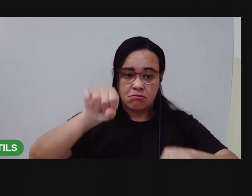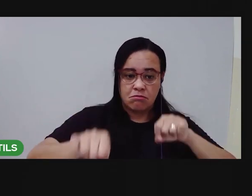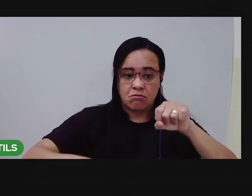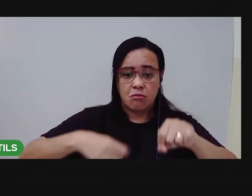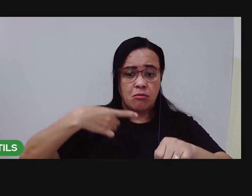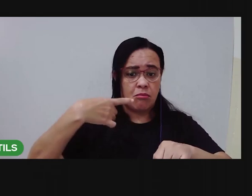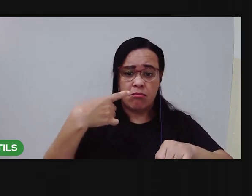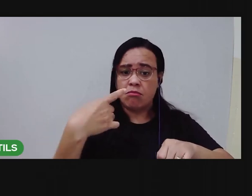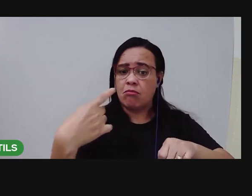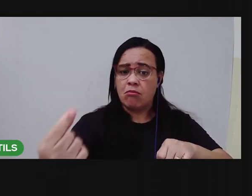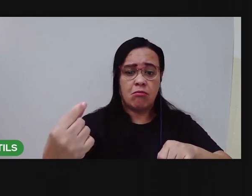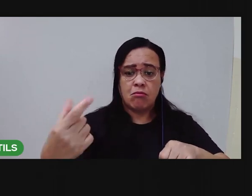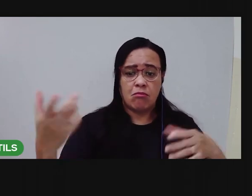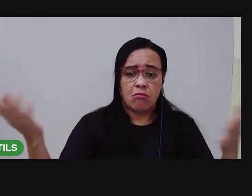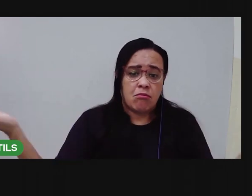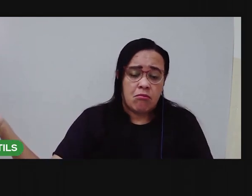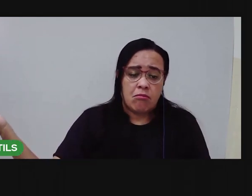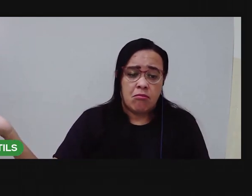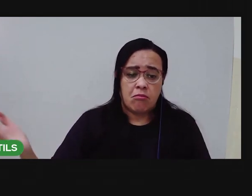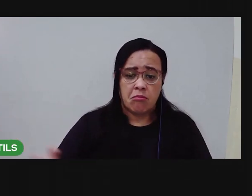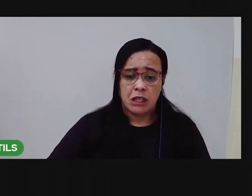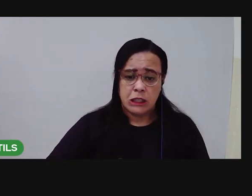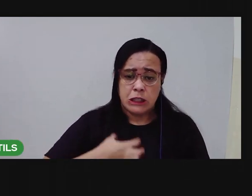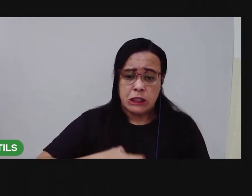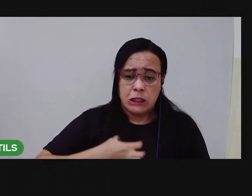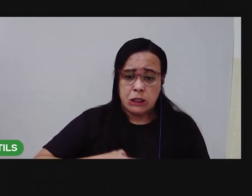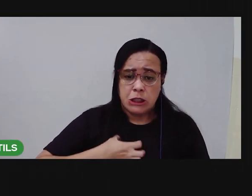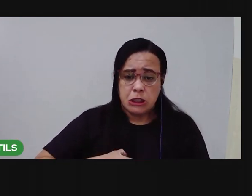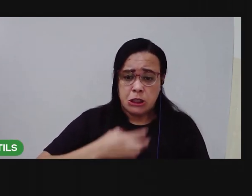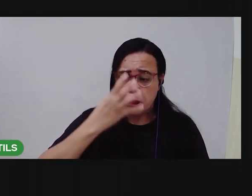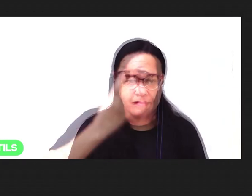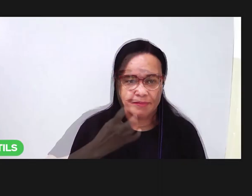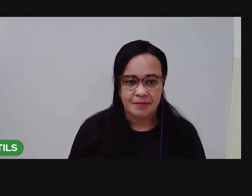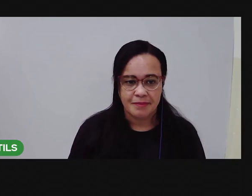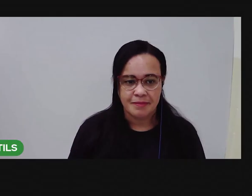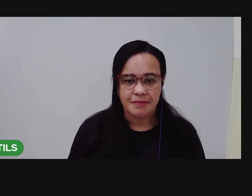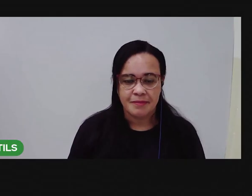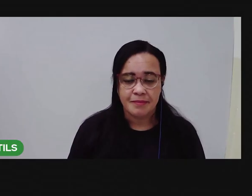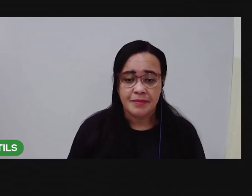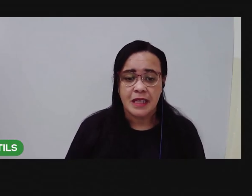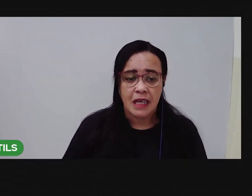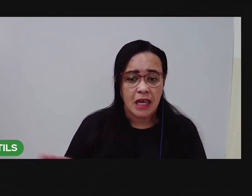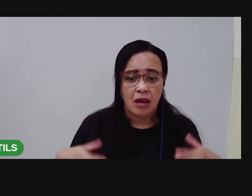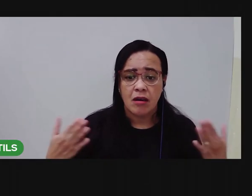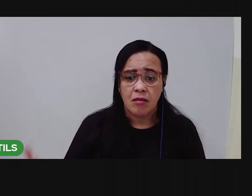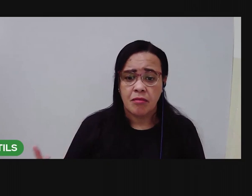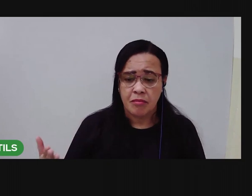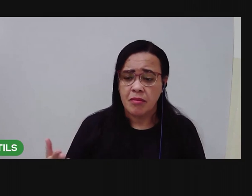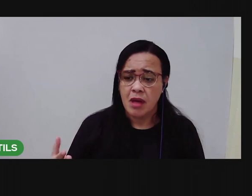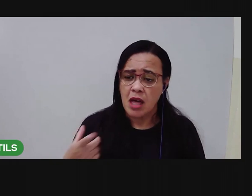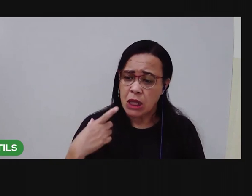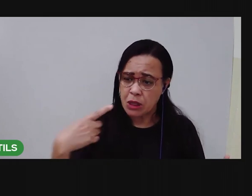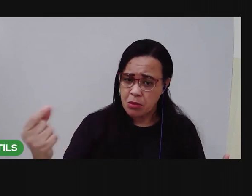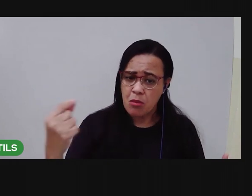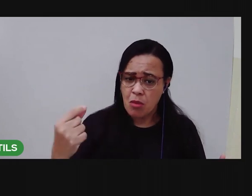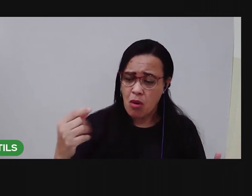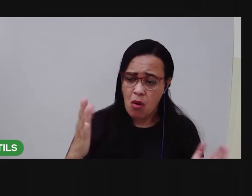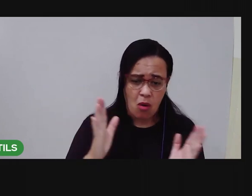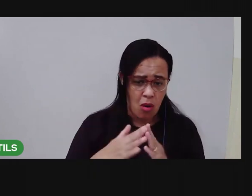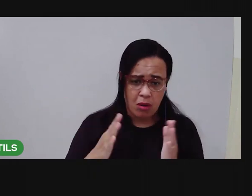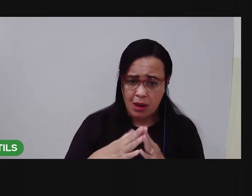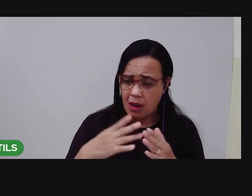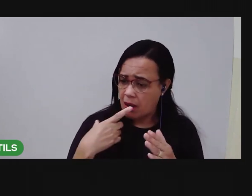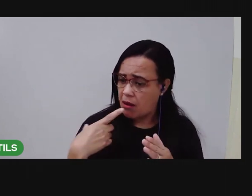indo embora. Ó, chateado. Será que ele ia ser feliz saindo de casa